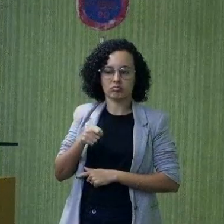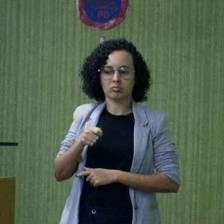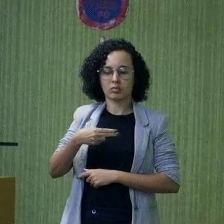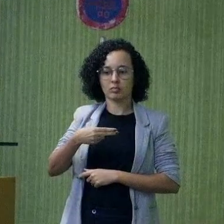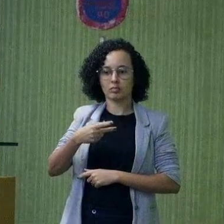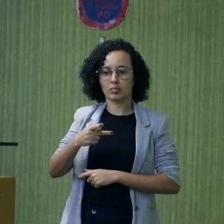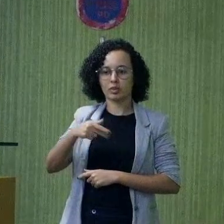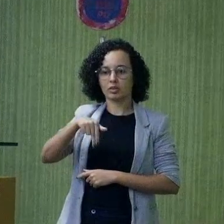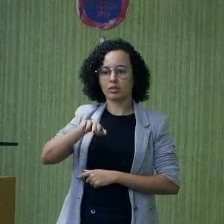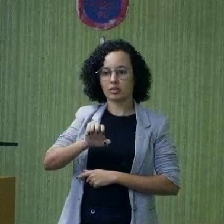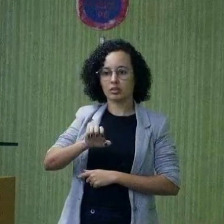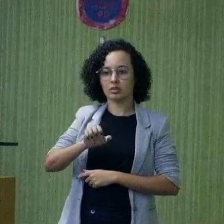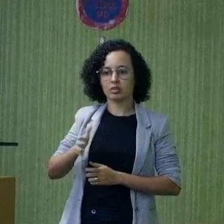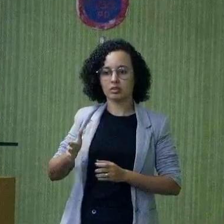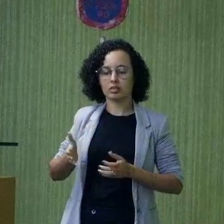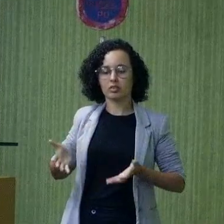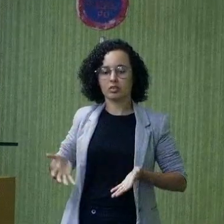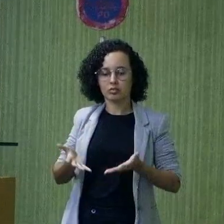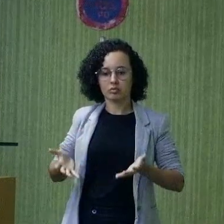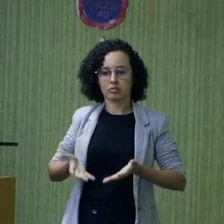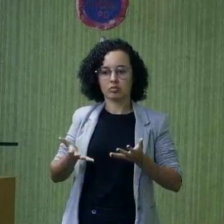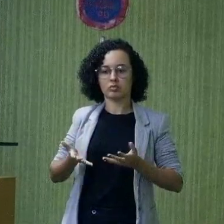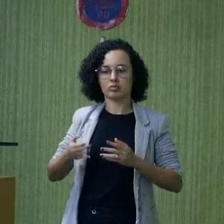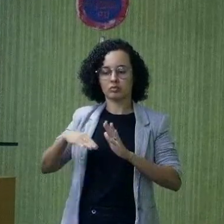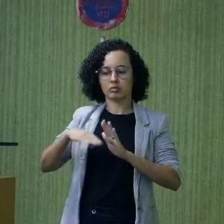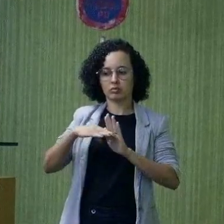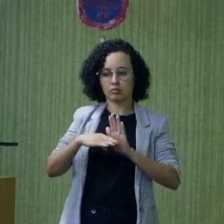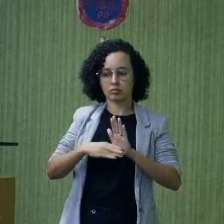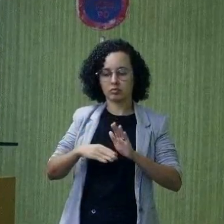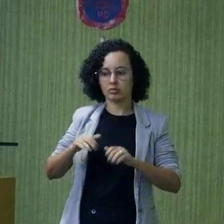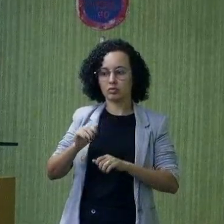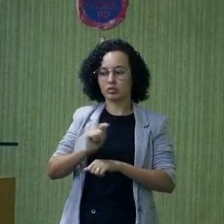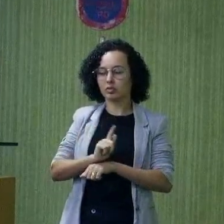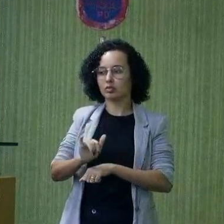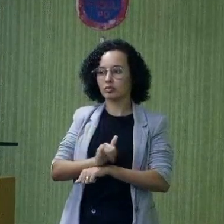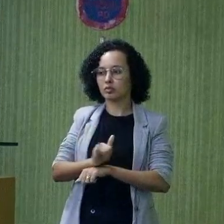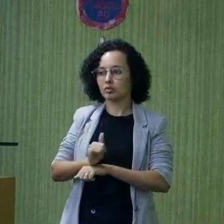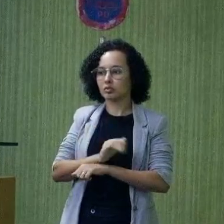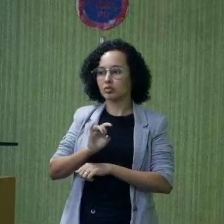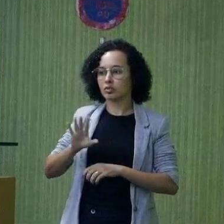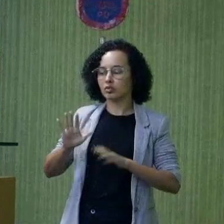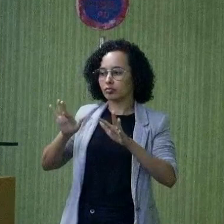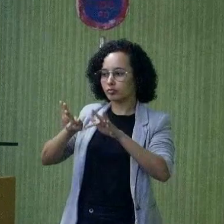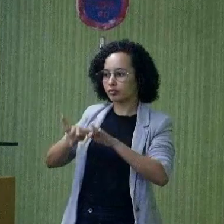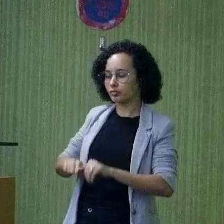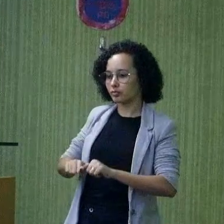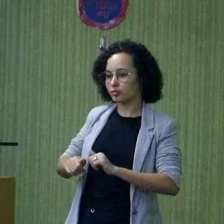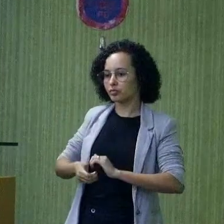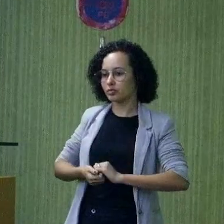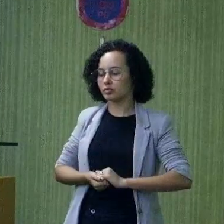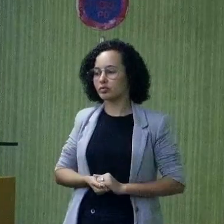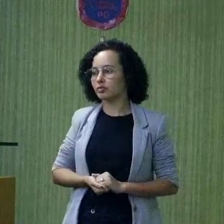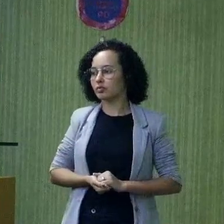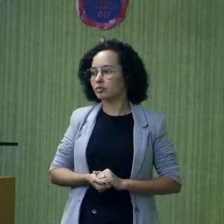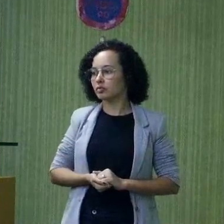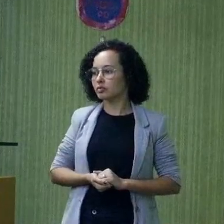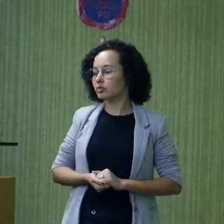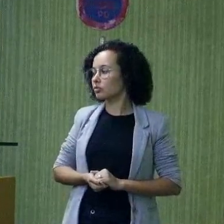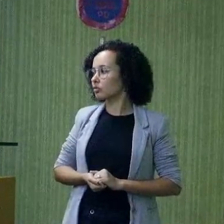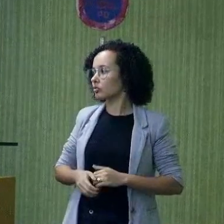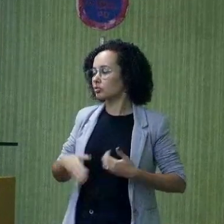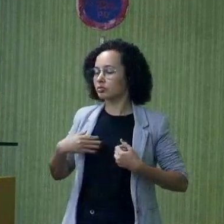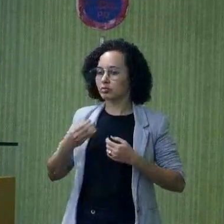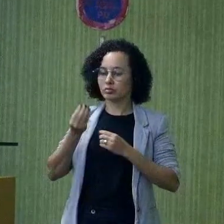influenciar o nosso planejamento a nossa gestão estratégica Então já me encaminhando pro final tá certo eu queria deixar essas